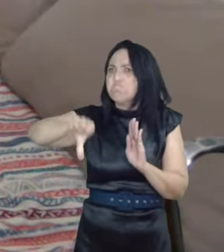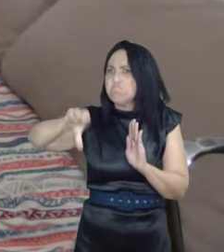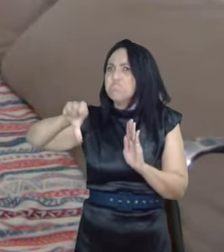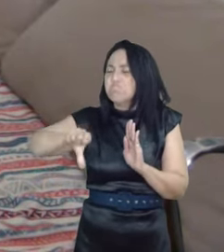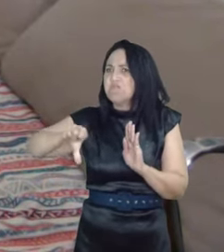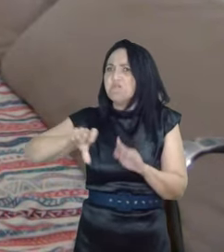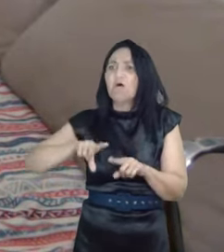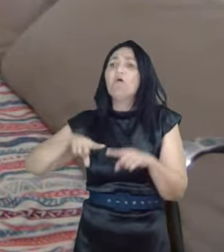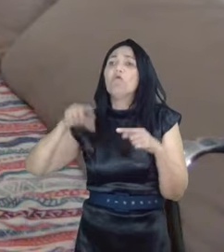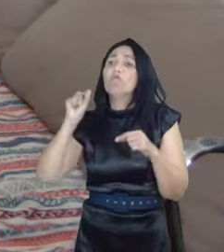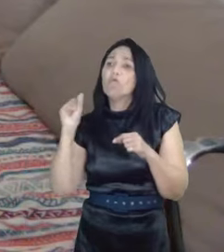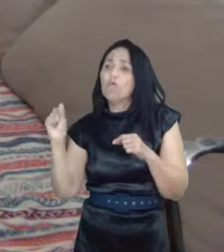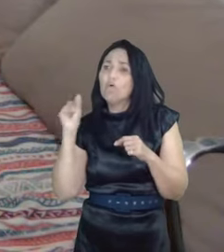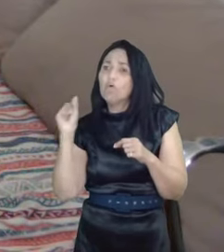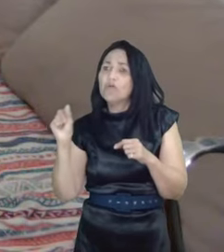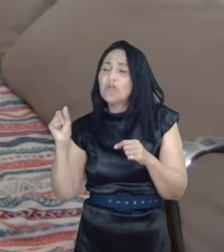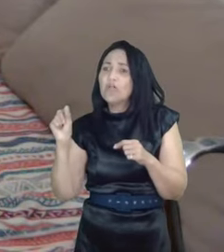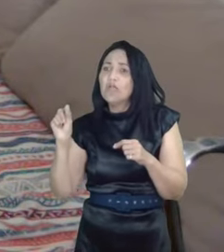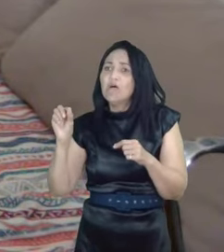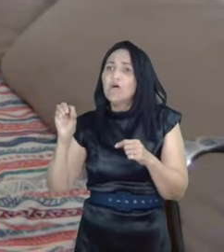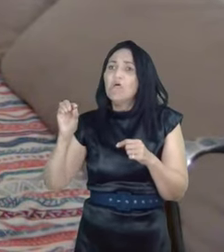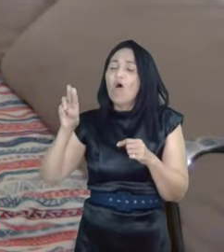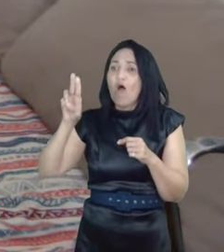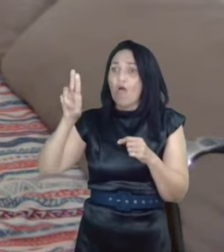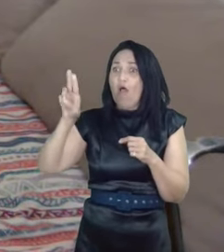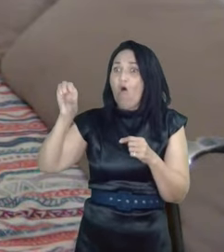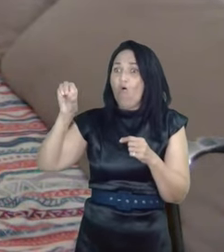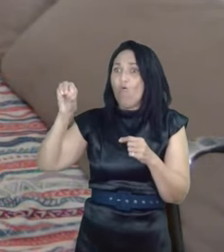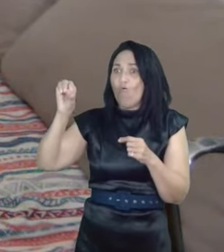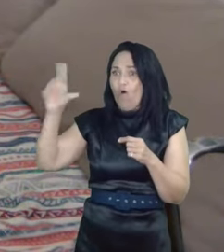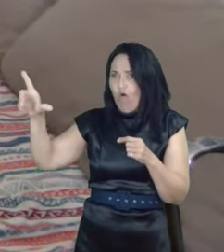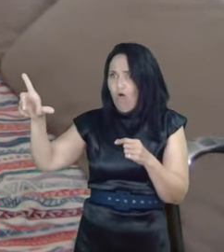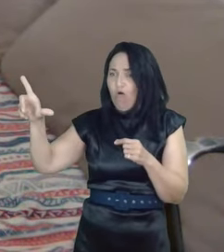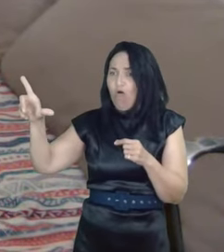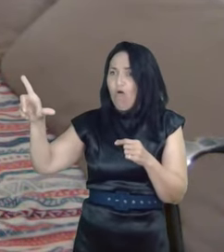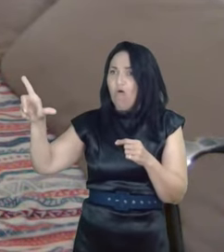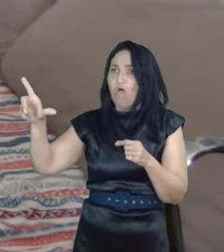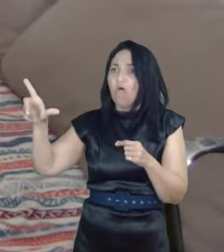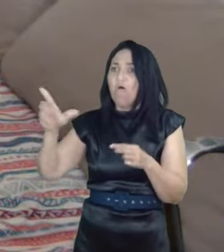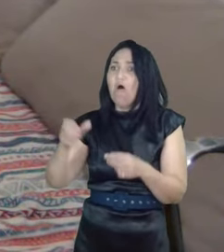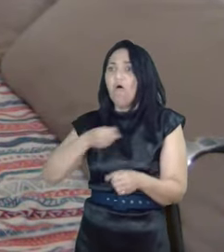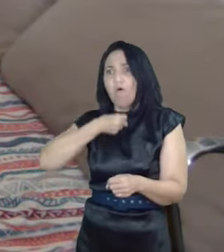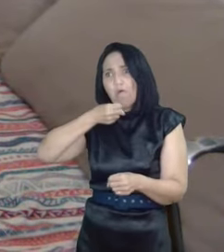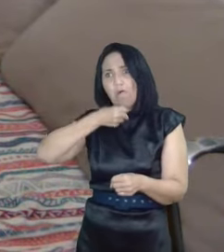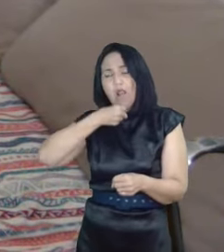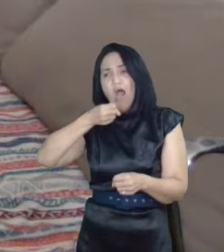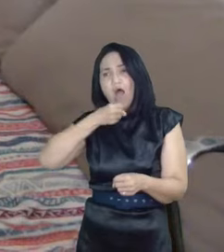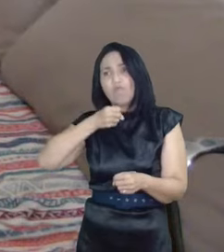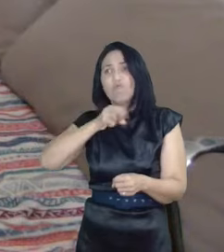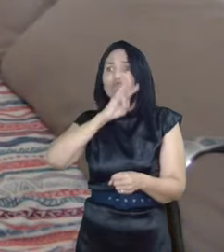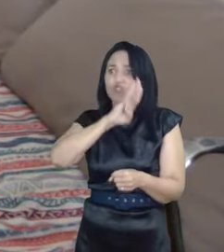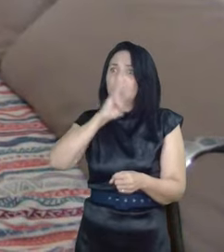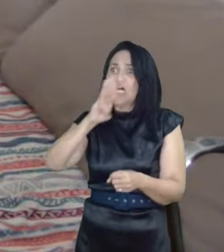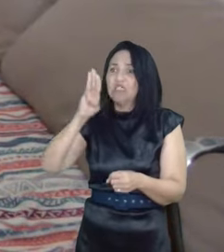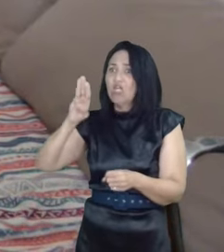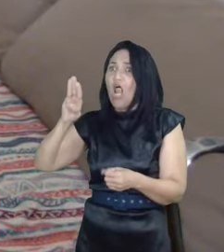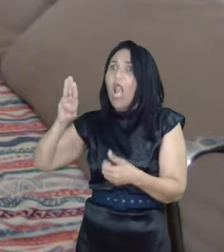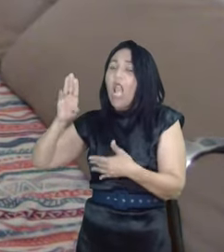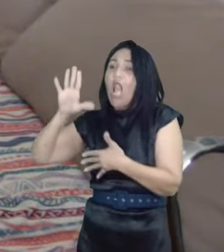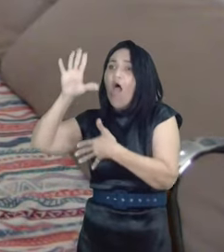UOL, o Jamil Chad, que é correspondente do site na Europa, apontou que a Comissão